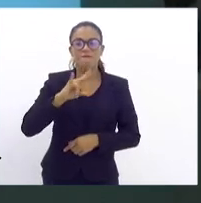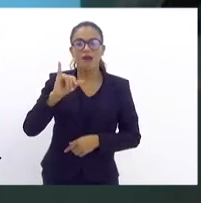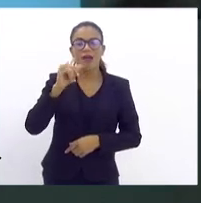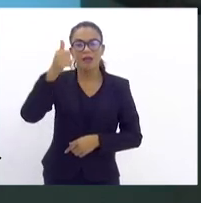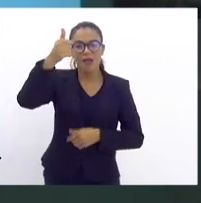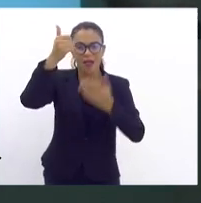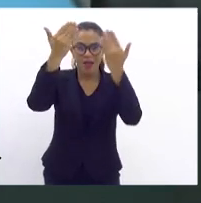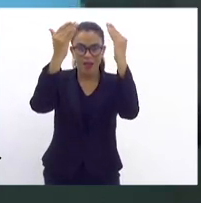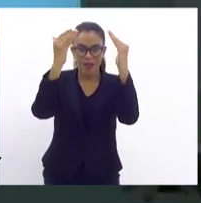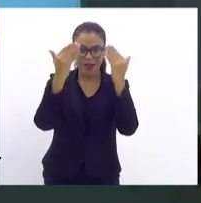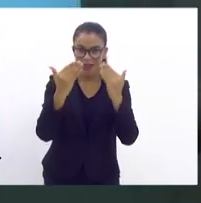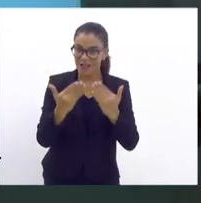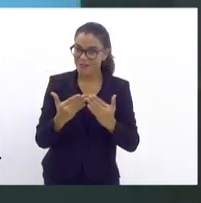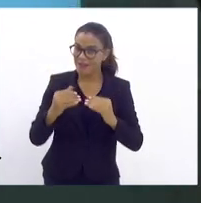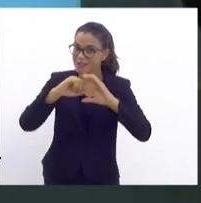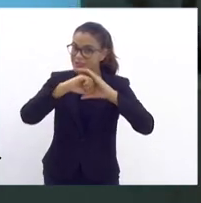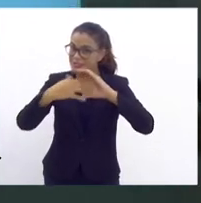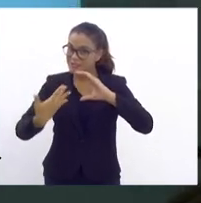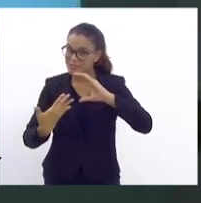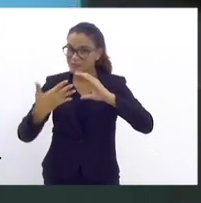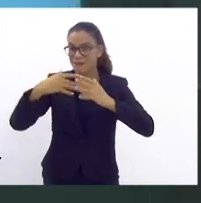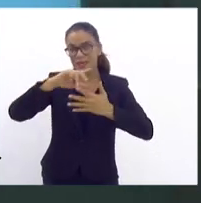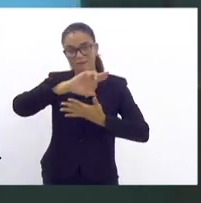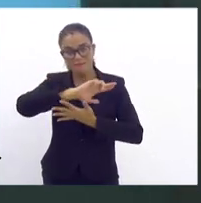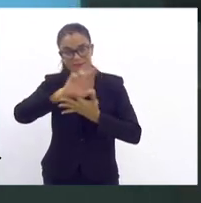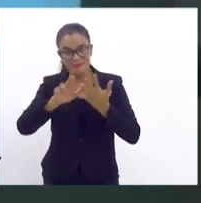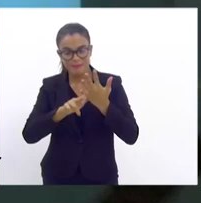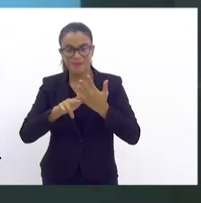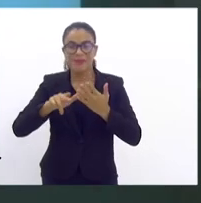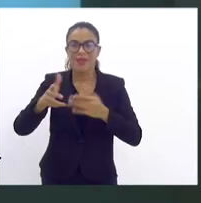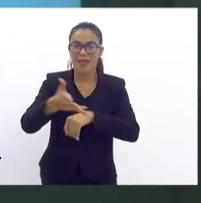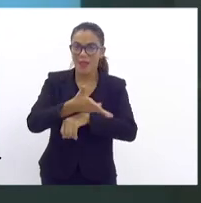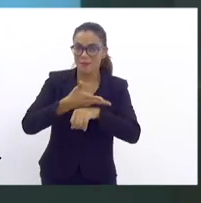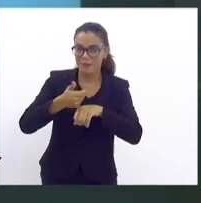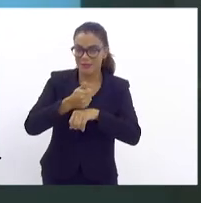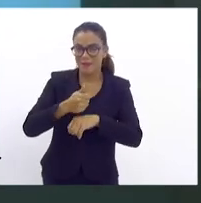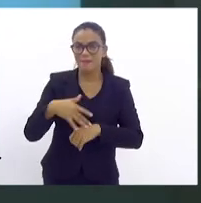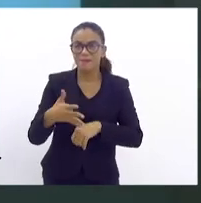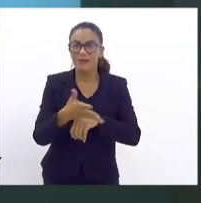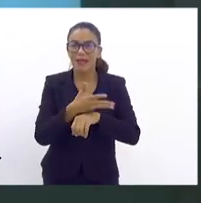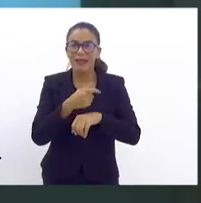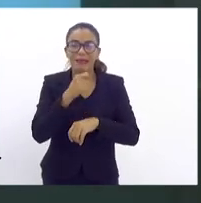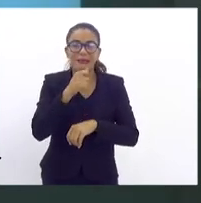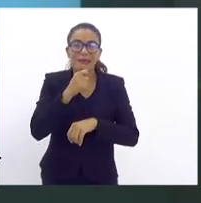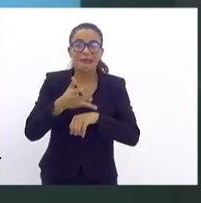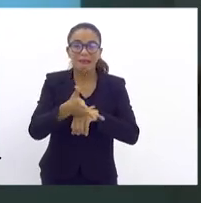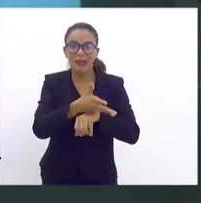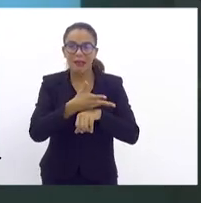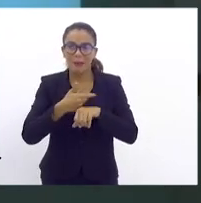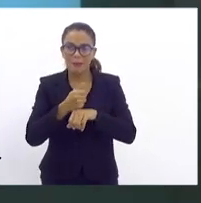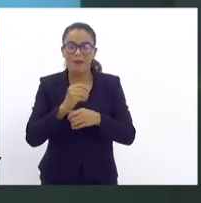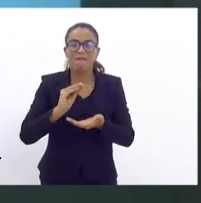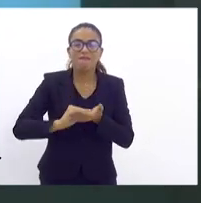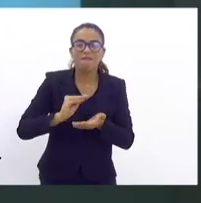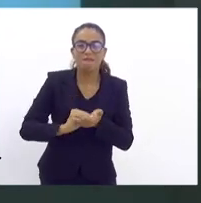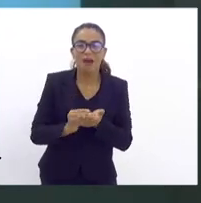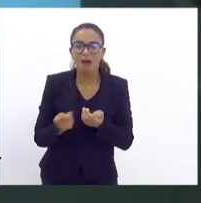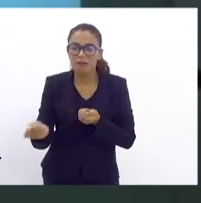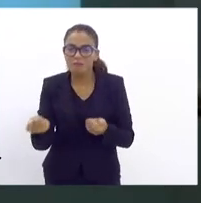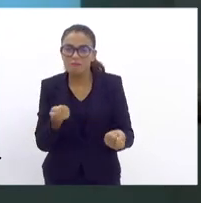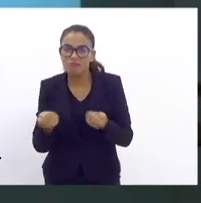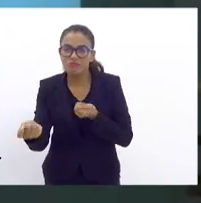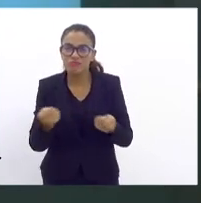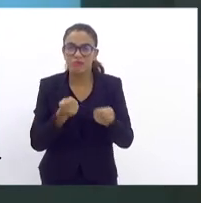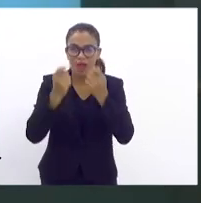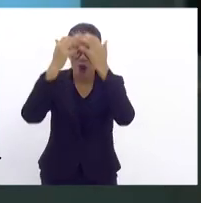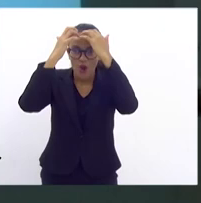estar avaliando outros aspectos outras habilidades por exemplo inabilidade que essa pessoa possa ter e ausência de manejo inflexibilidade